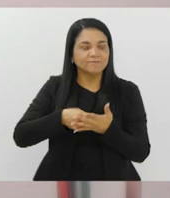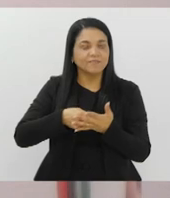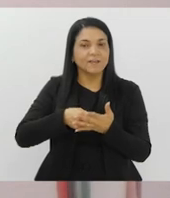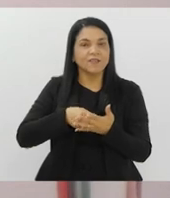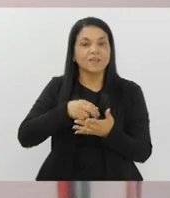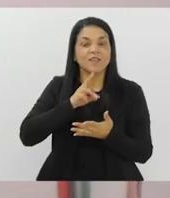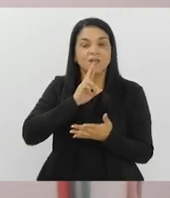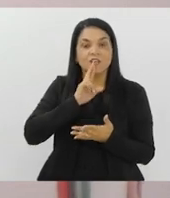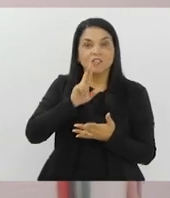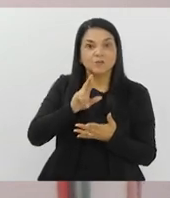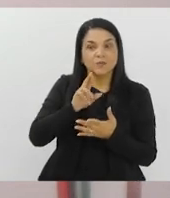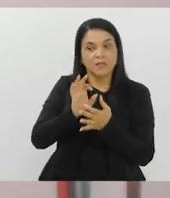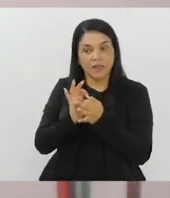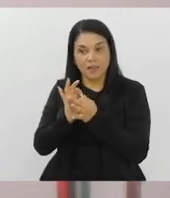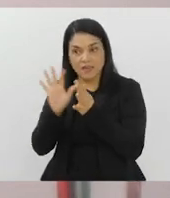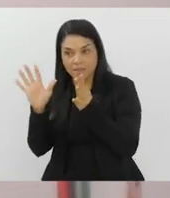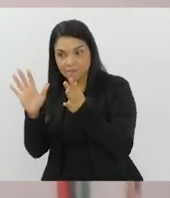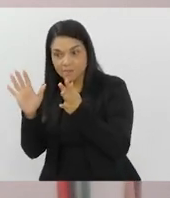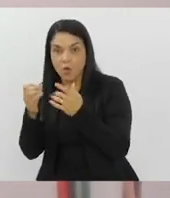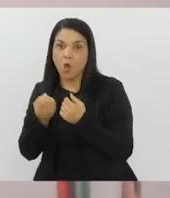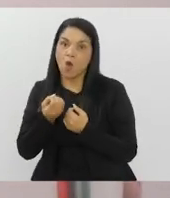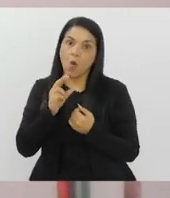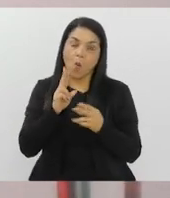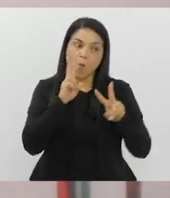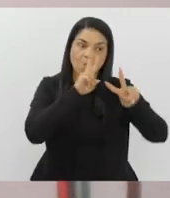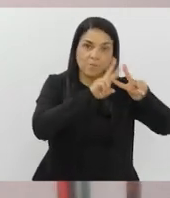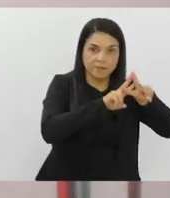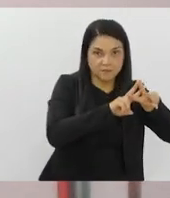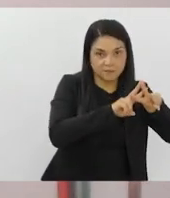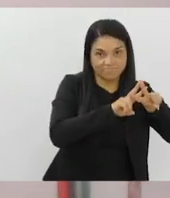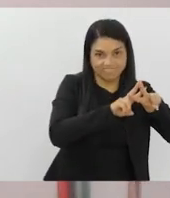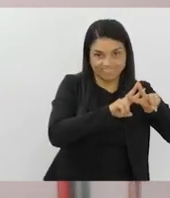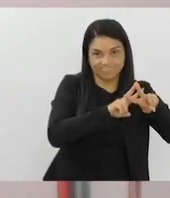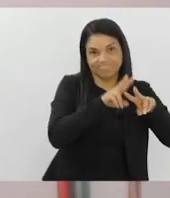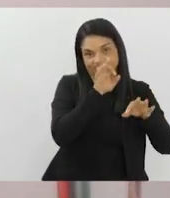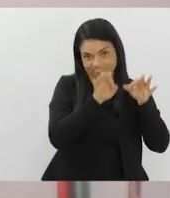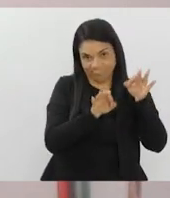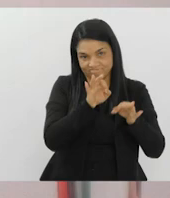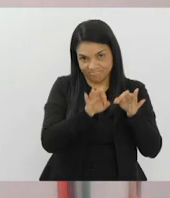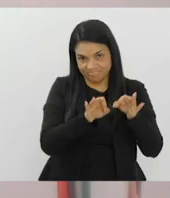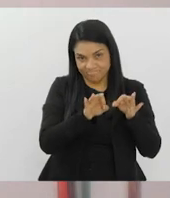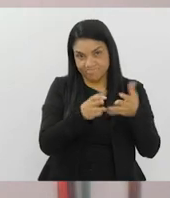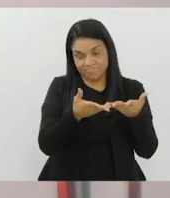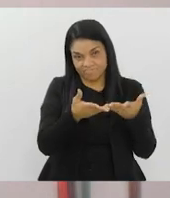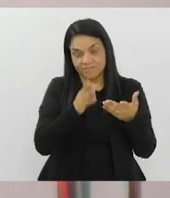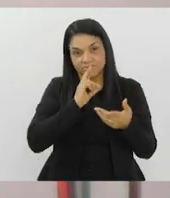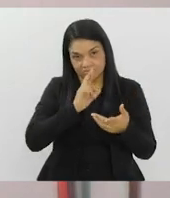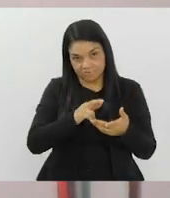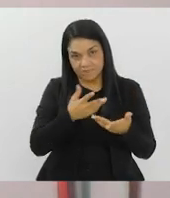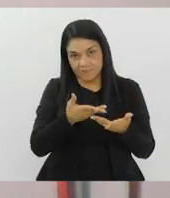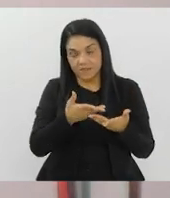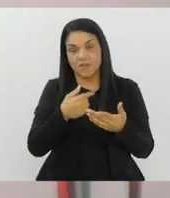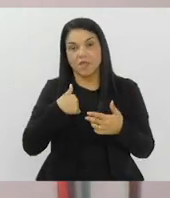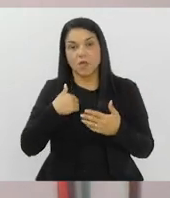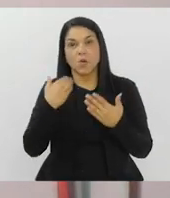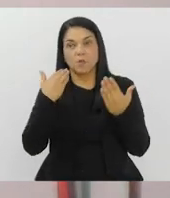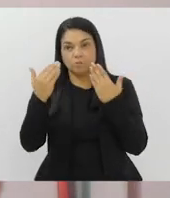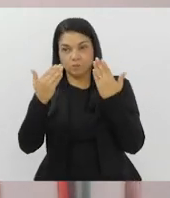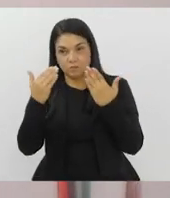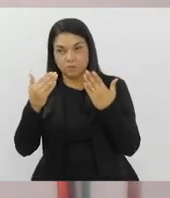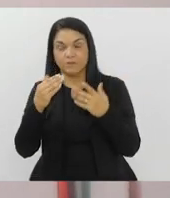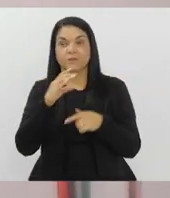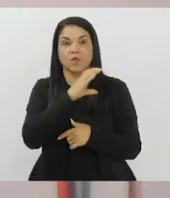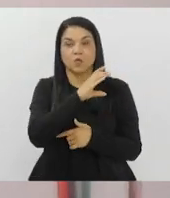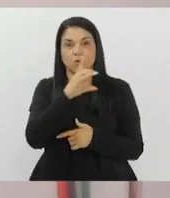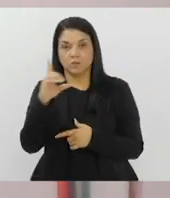esse processo em liberdade ou na prisão, né? E aí é que eu falo também como psicóloga, subcoordenadora do serviço de